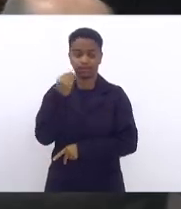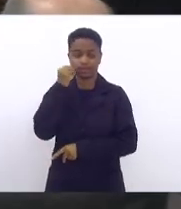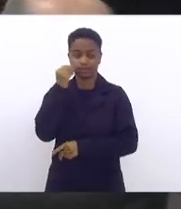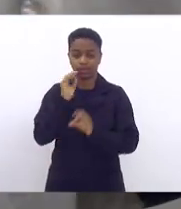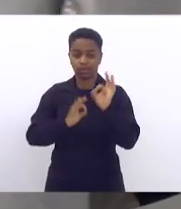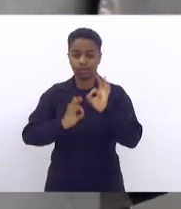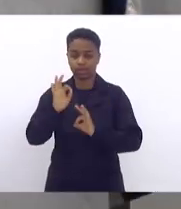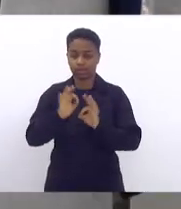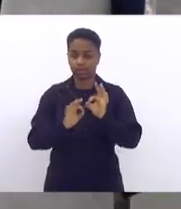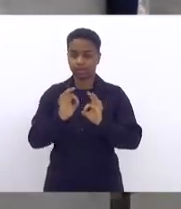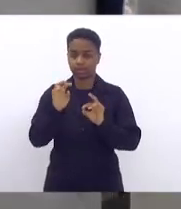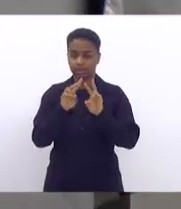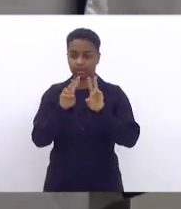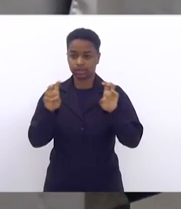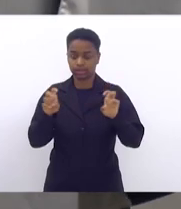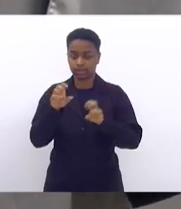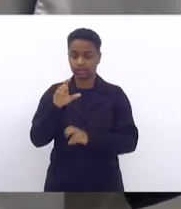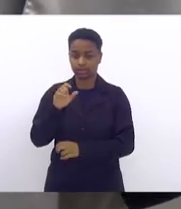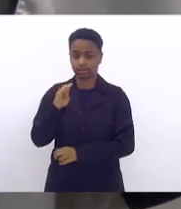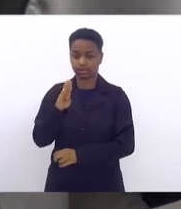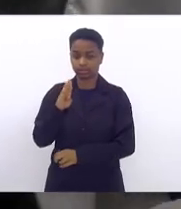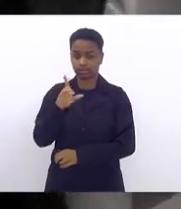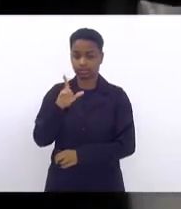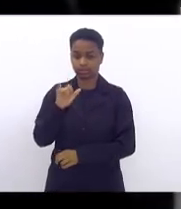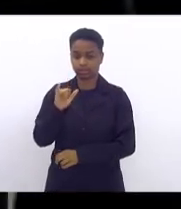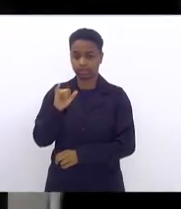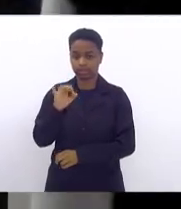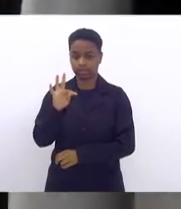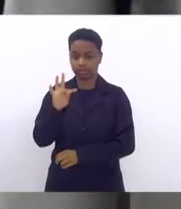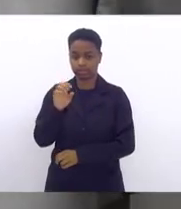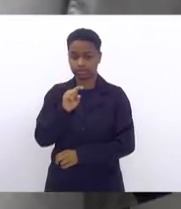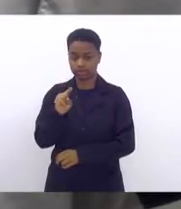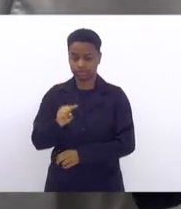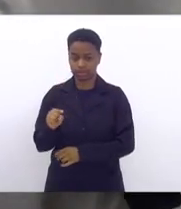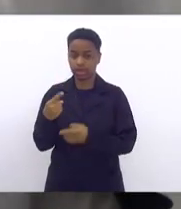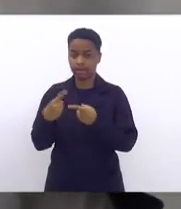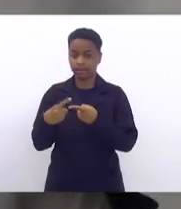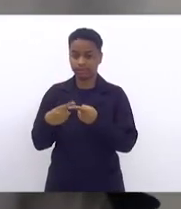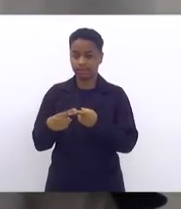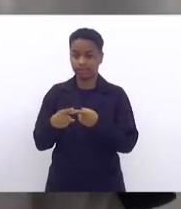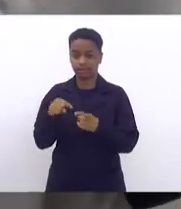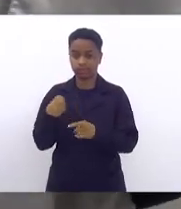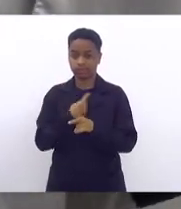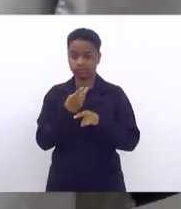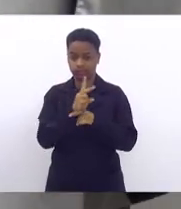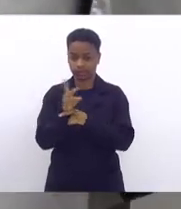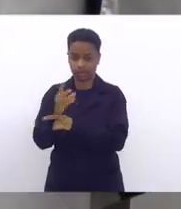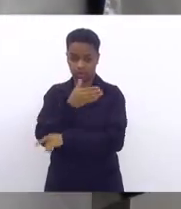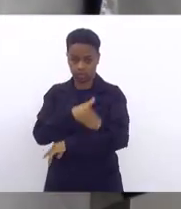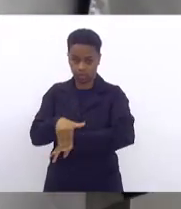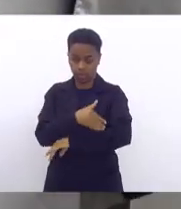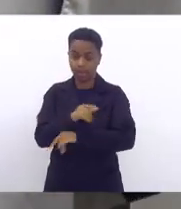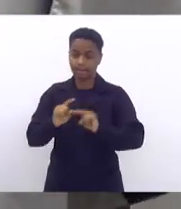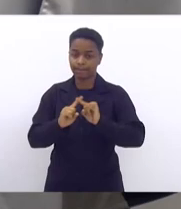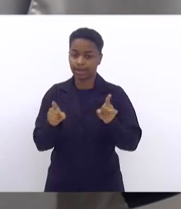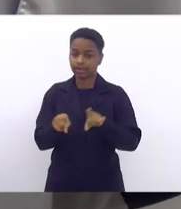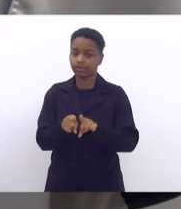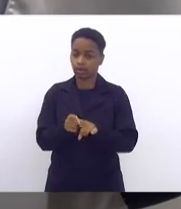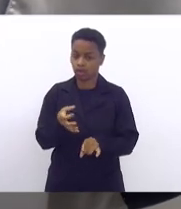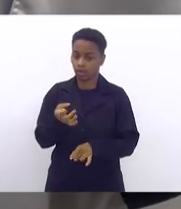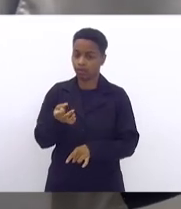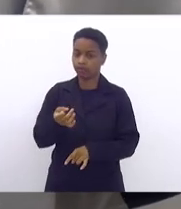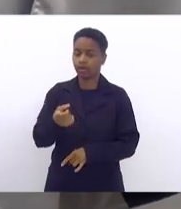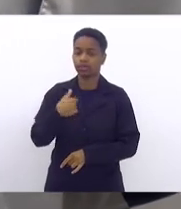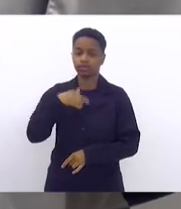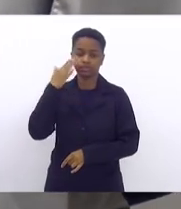questão dessas blitz, que de fato é uma pouca vergonha, além do fato da gente estar na rua fiscalizando, mas é uma covardia. Sei que o deputado Luiz